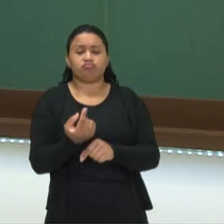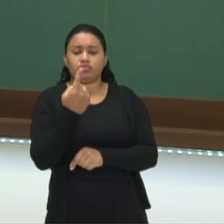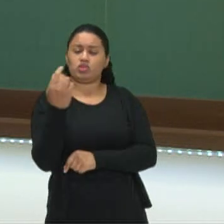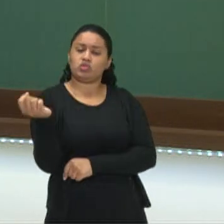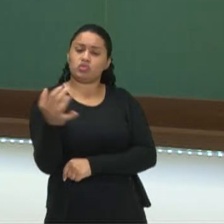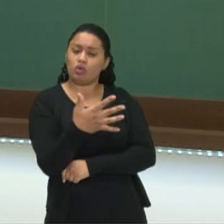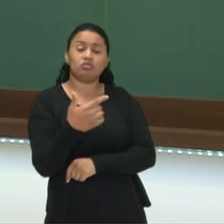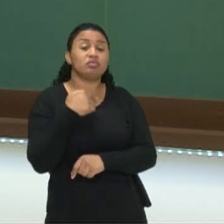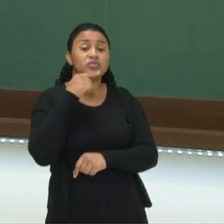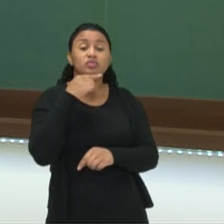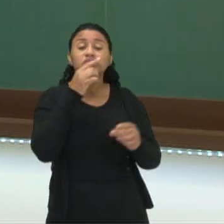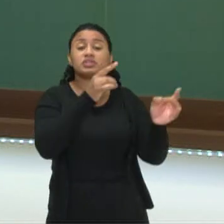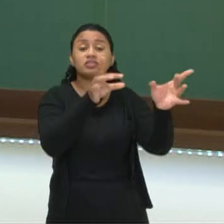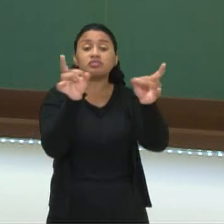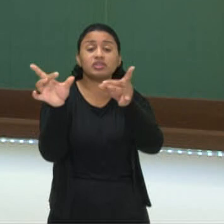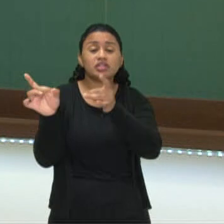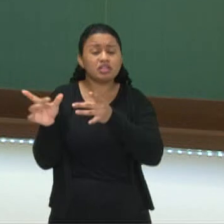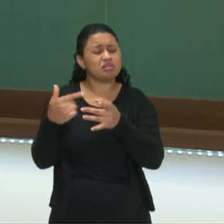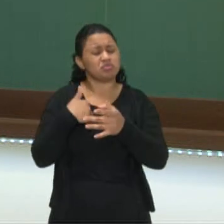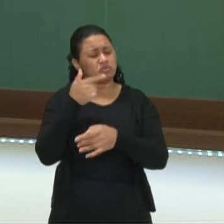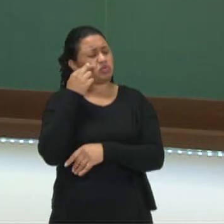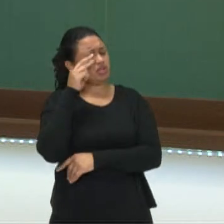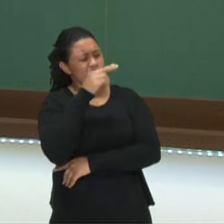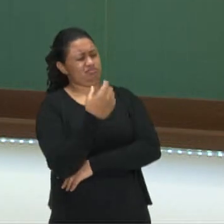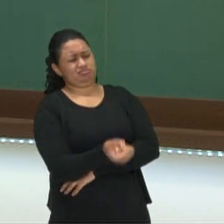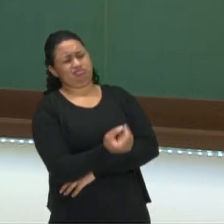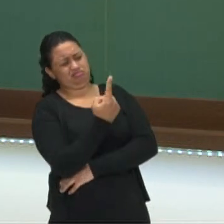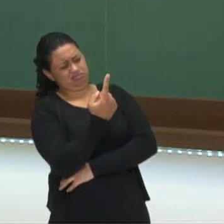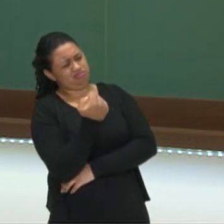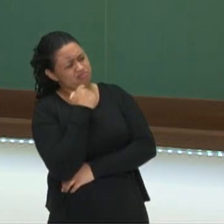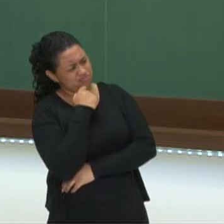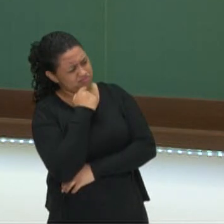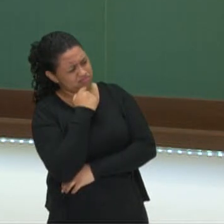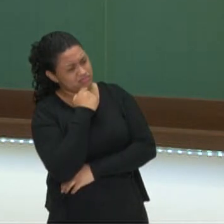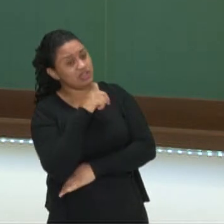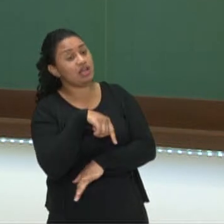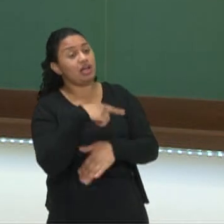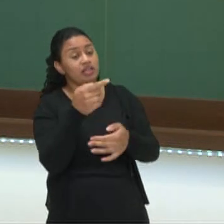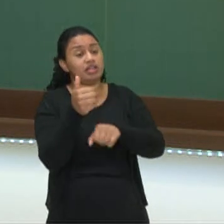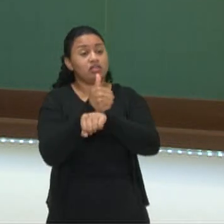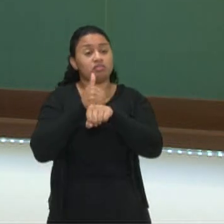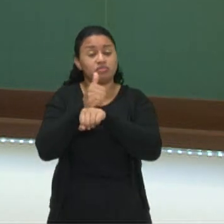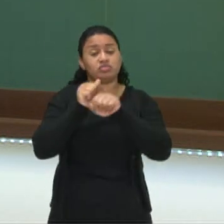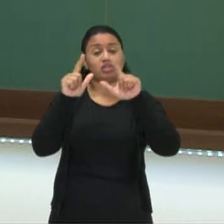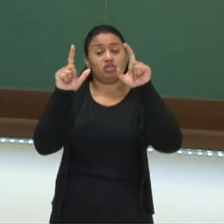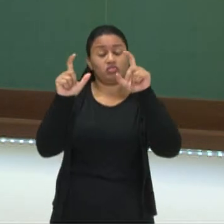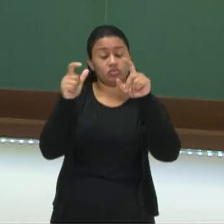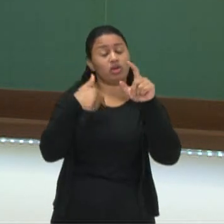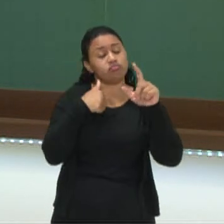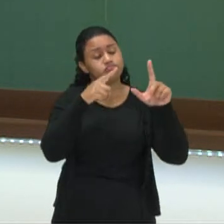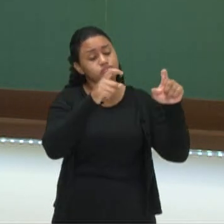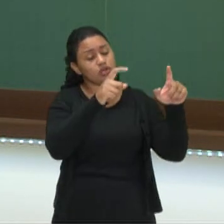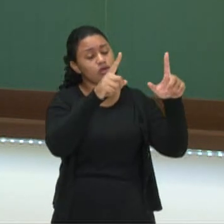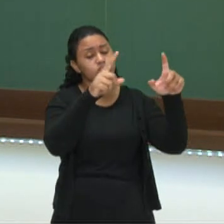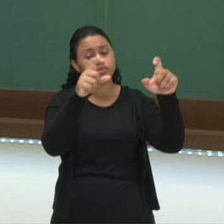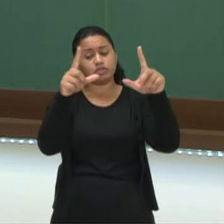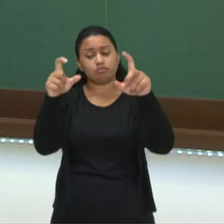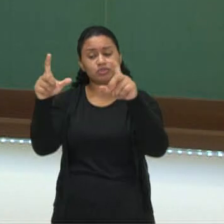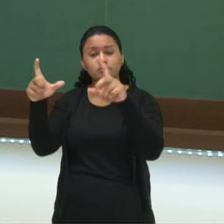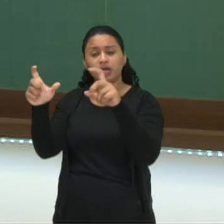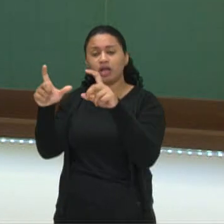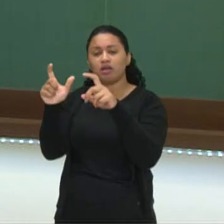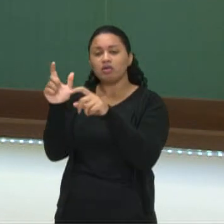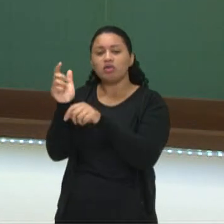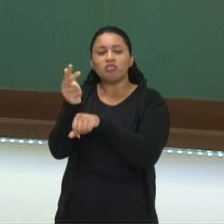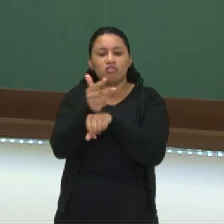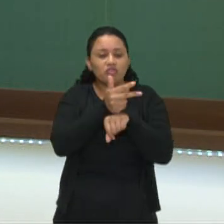conseguia vender. Porque o pessoal olhava e achava estranho. Até que esse fotógrafo faz o registro da obra dele, faz uma filmagem